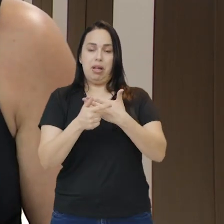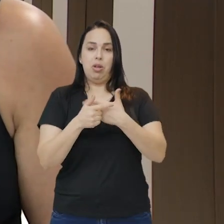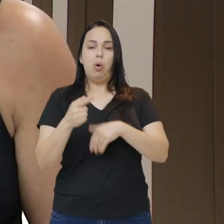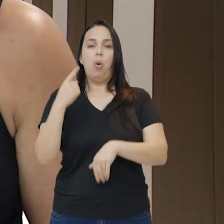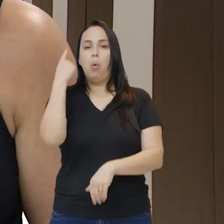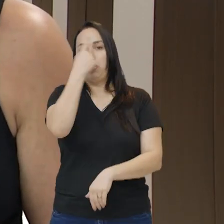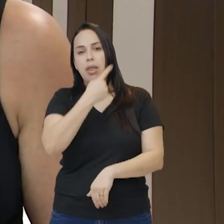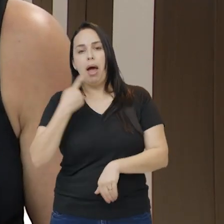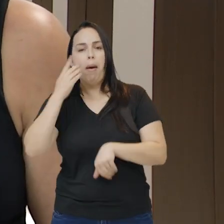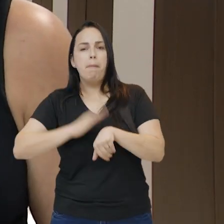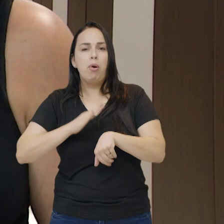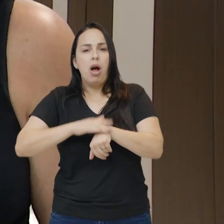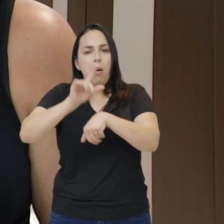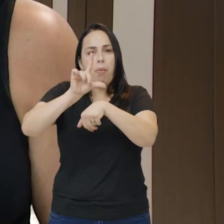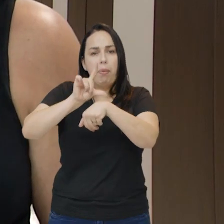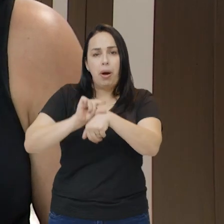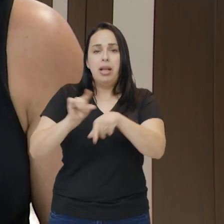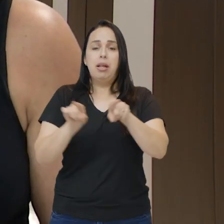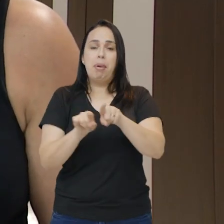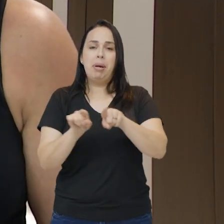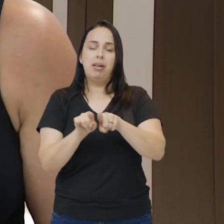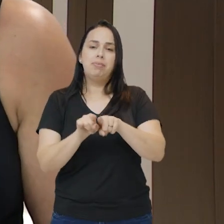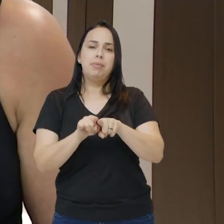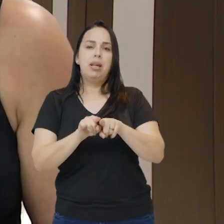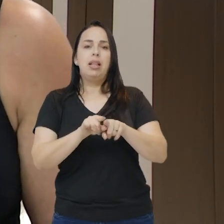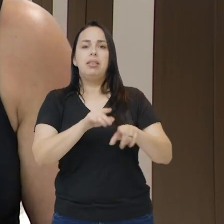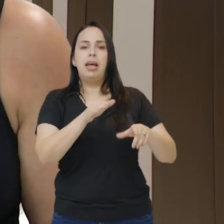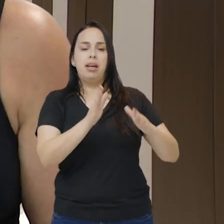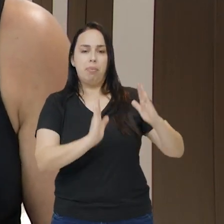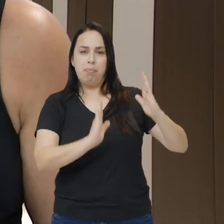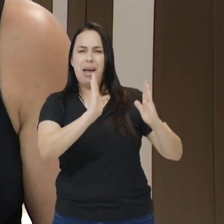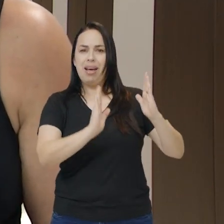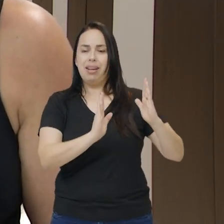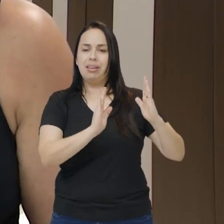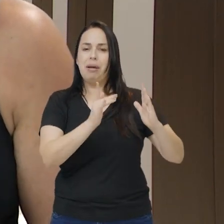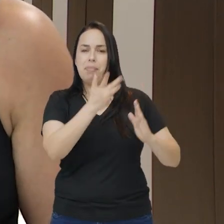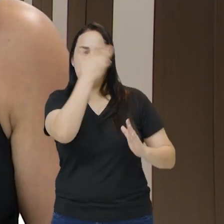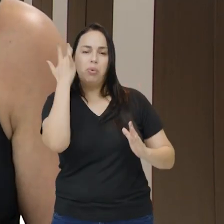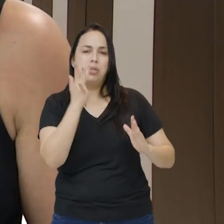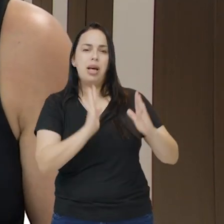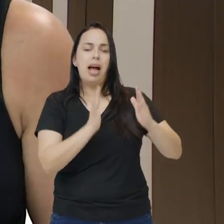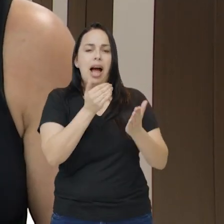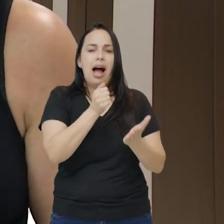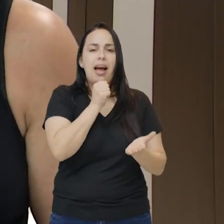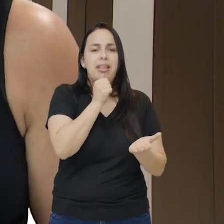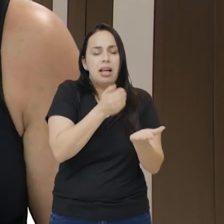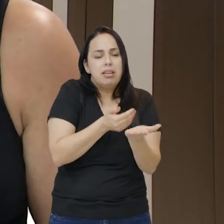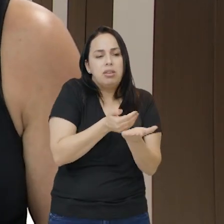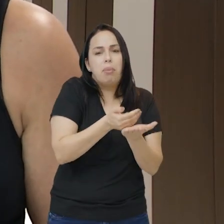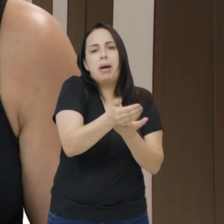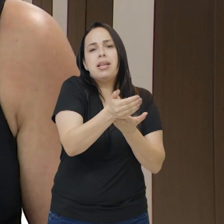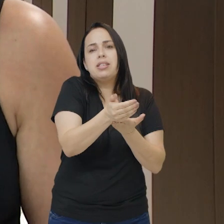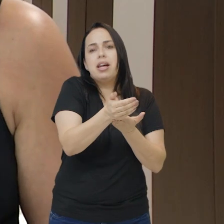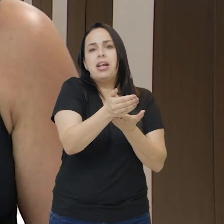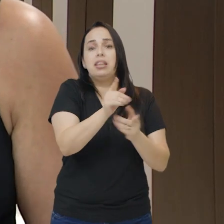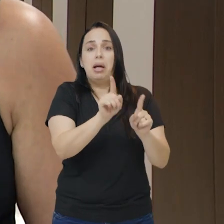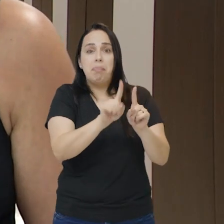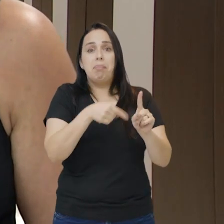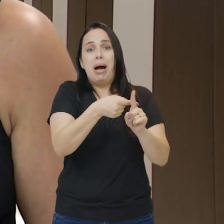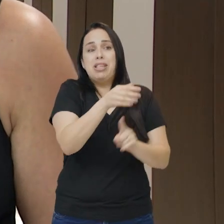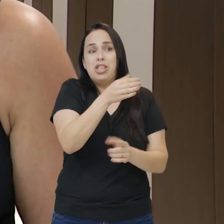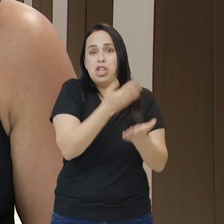uma carga horária reduzida, então atendentes que estão ainda no início da sua carreira, estudando,